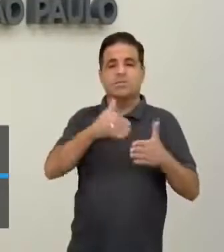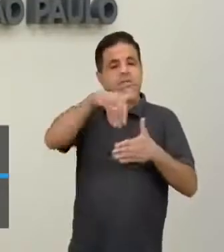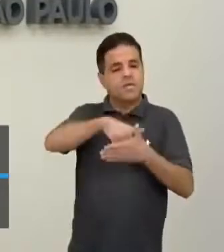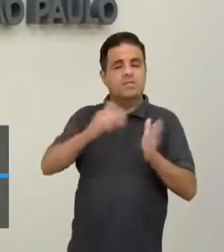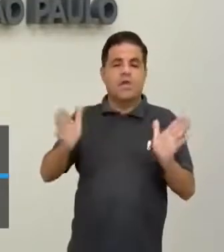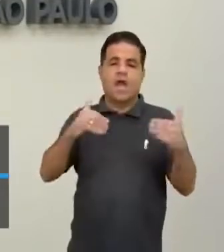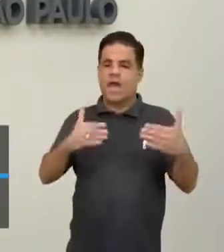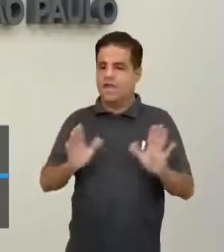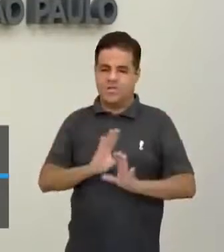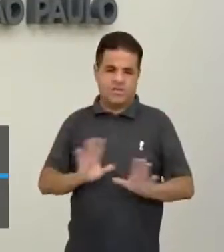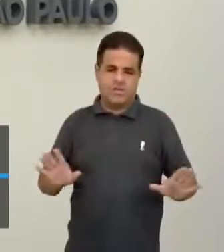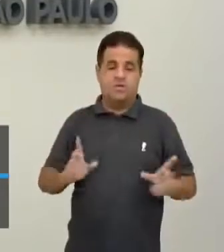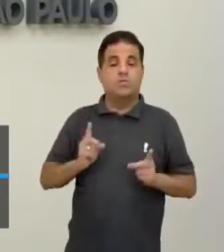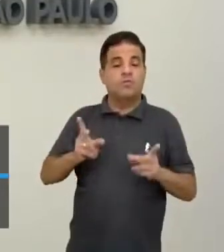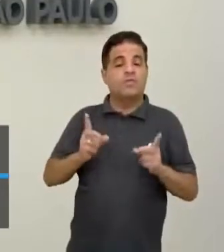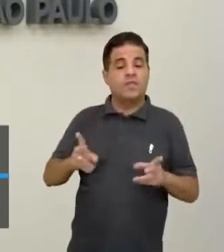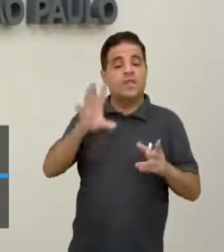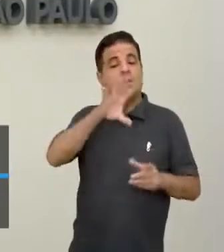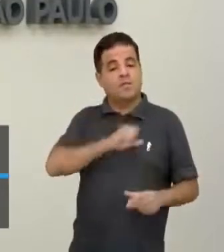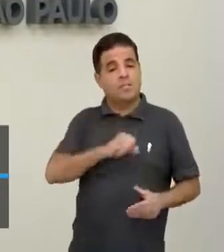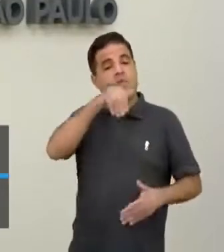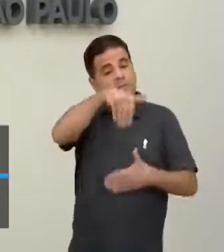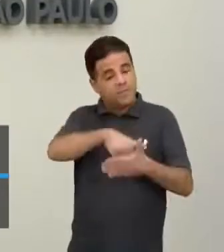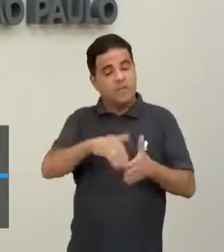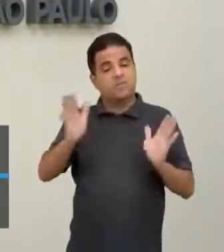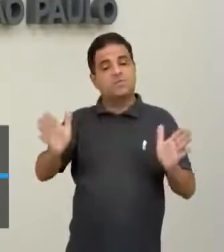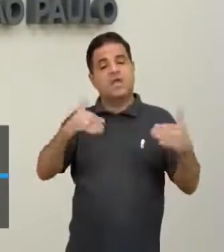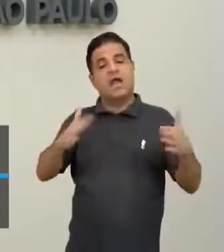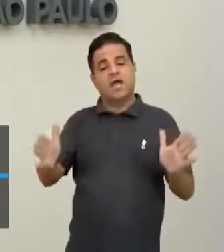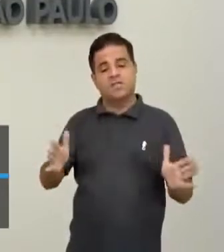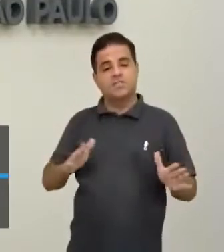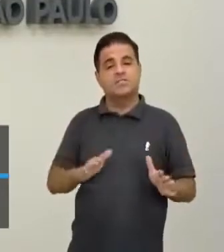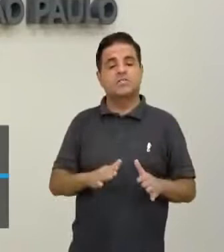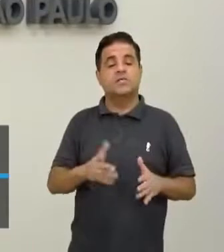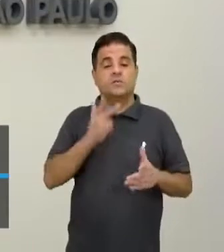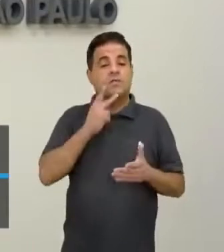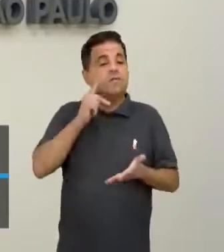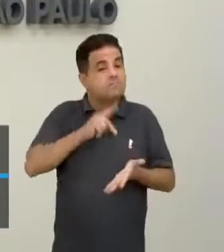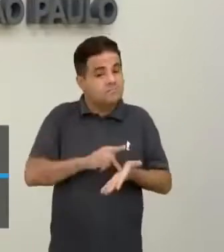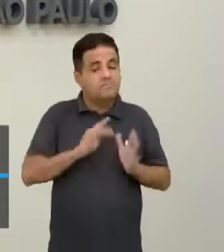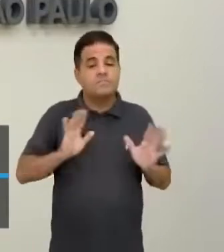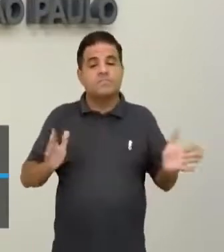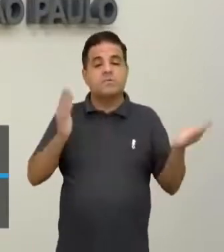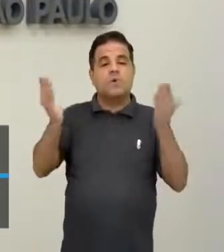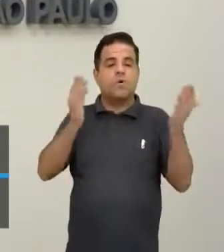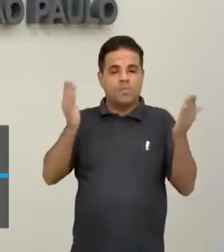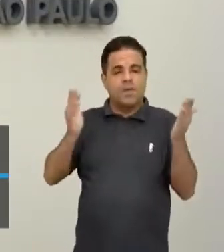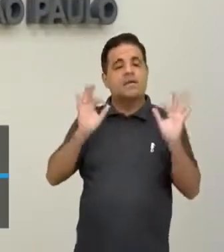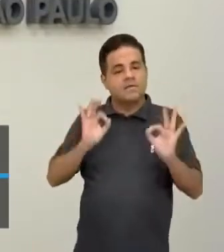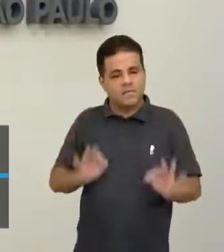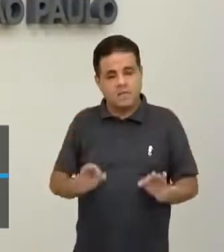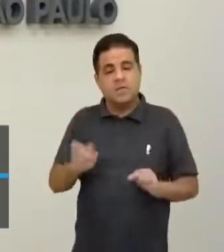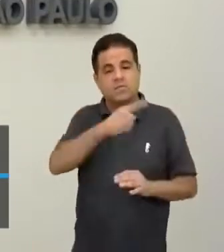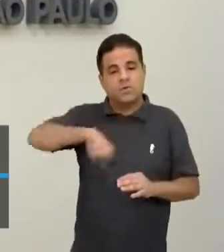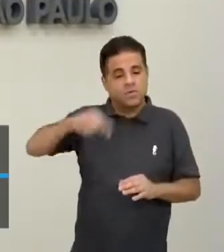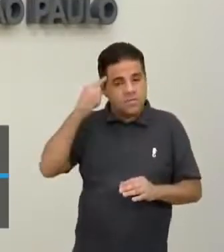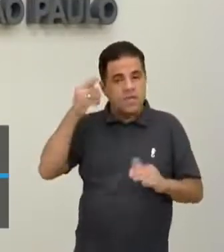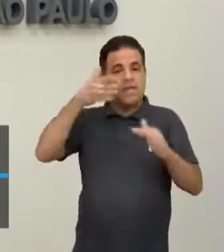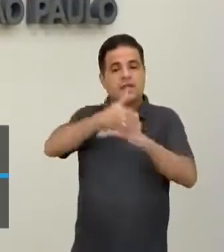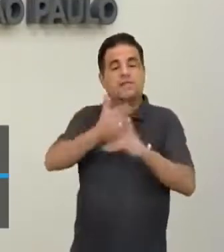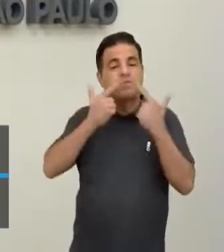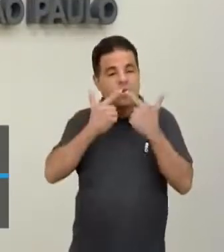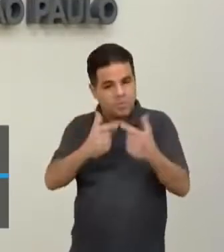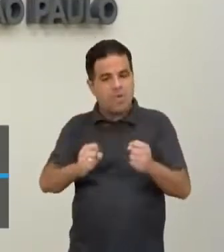caixa. Não, ele colocou, eu estou vendendo amor dentro de caixas. Então está afirmando, é uma comparação implícita. E aí a gente entra com a